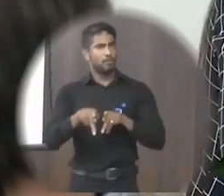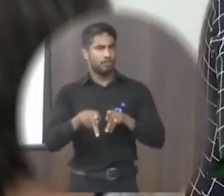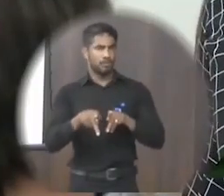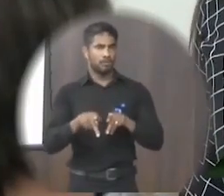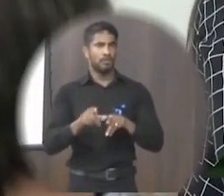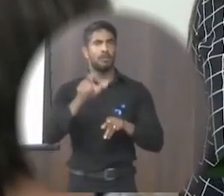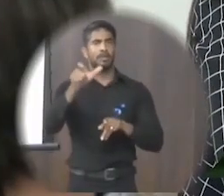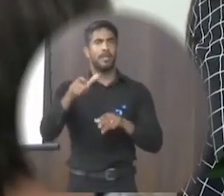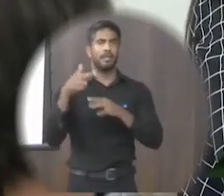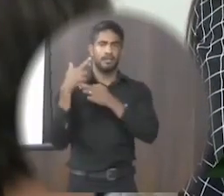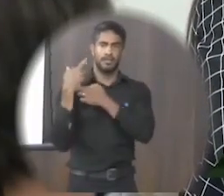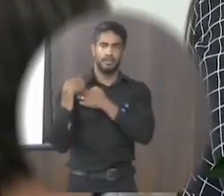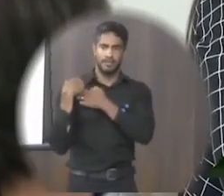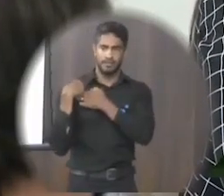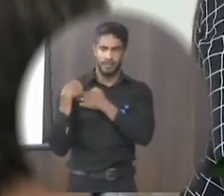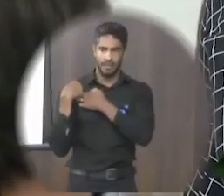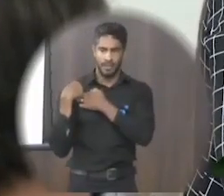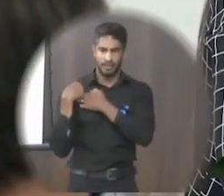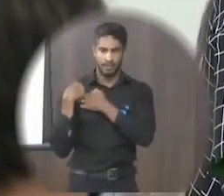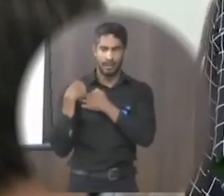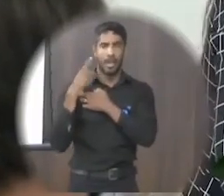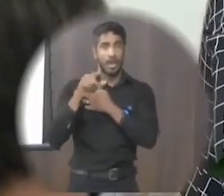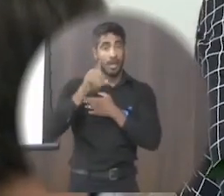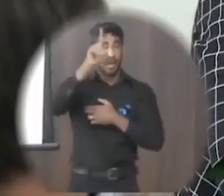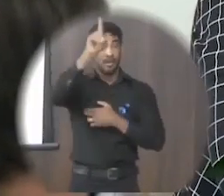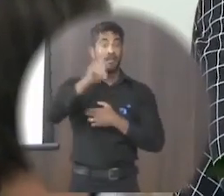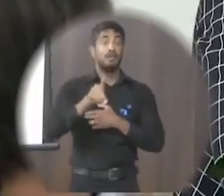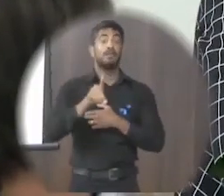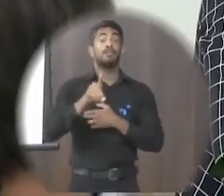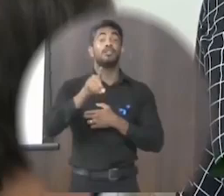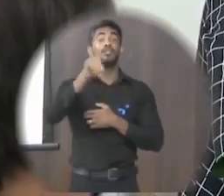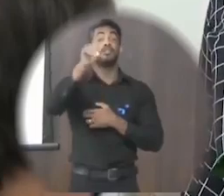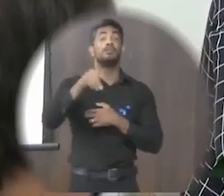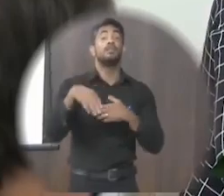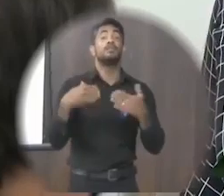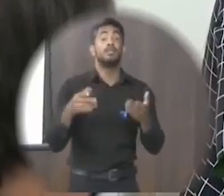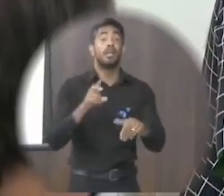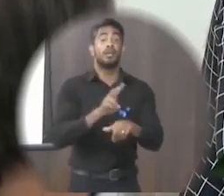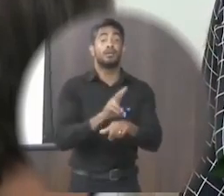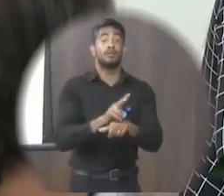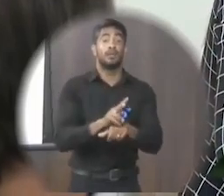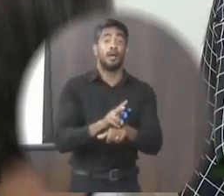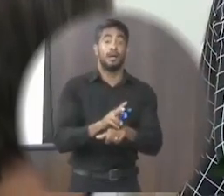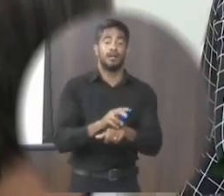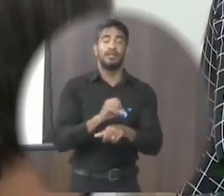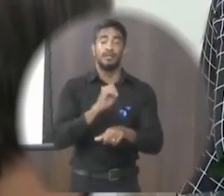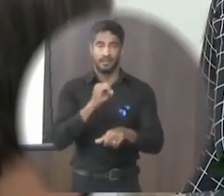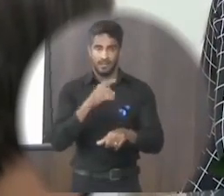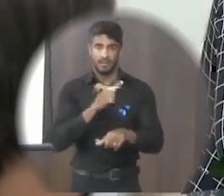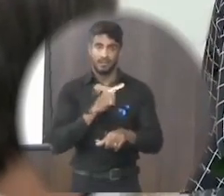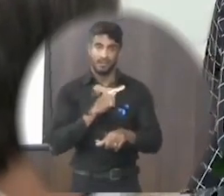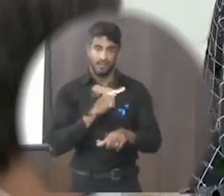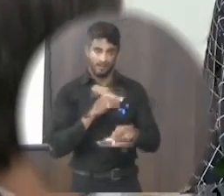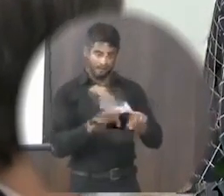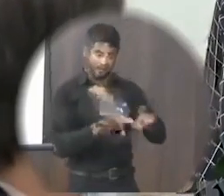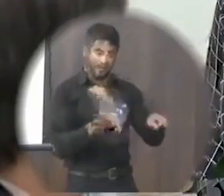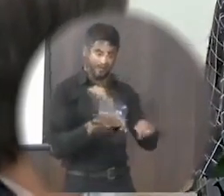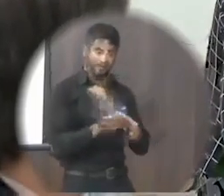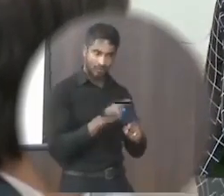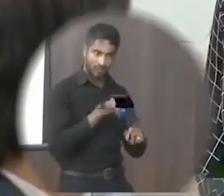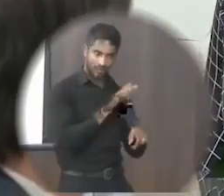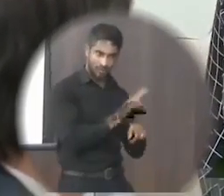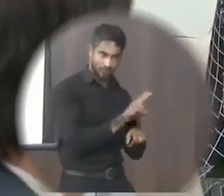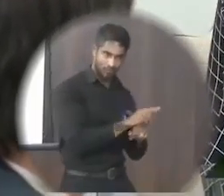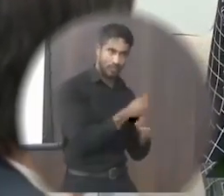quem é a responsabilidade? É dever de quem cuidar? Se quando nós temos um terreno, o nosso terreno, se a gente não cuida, a